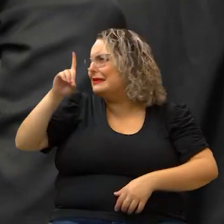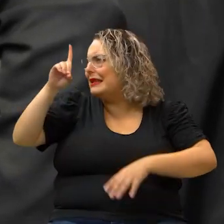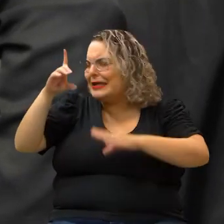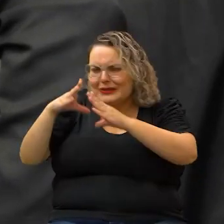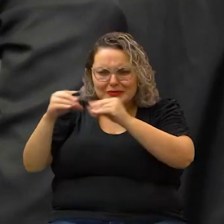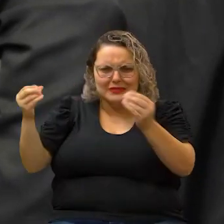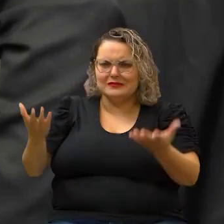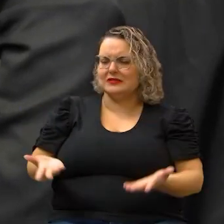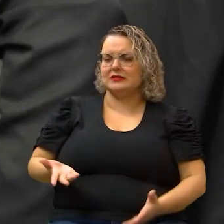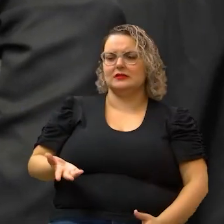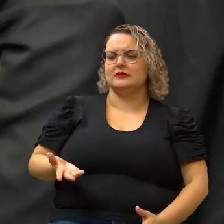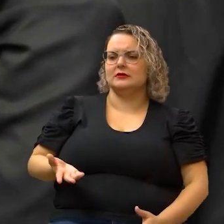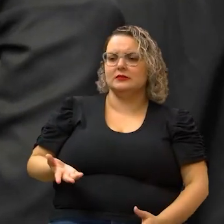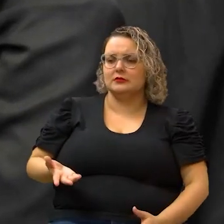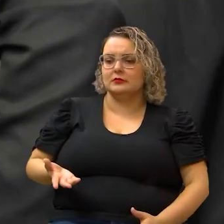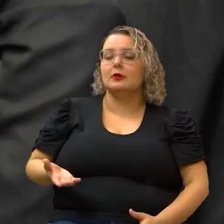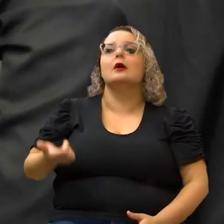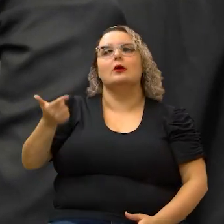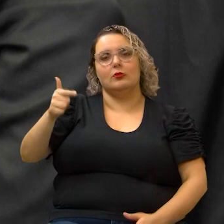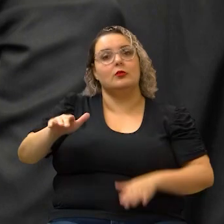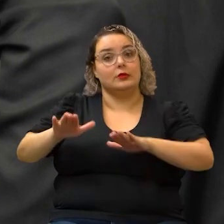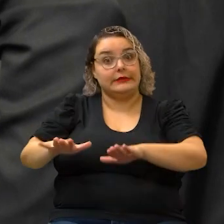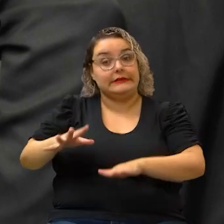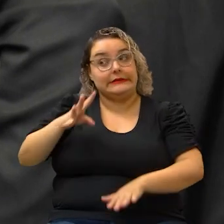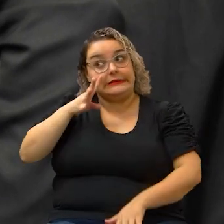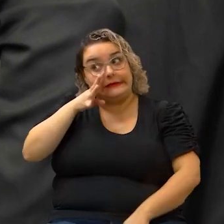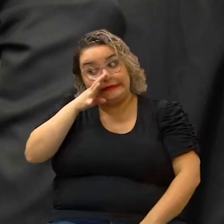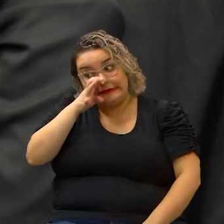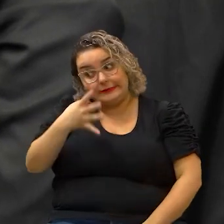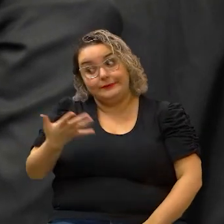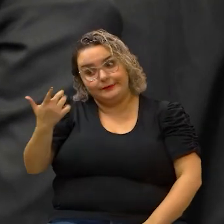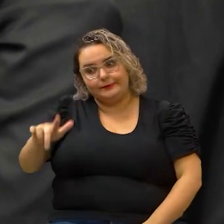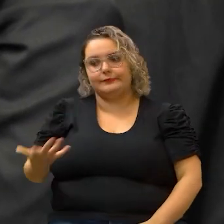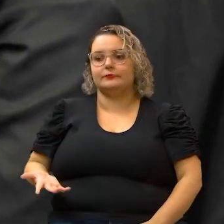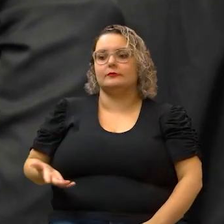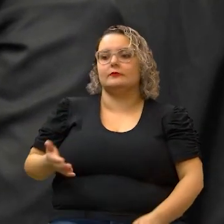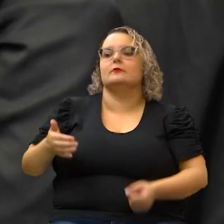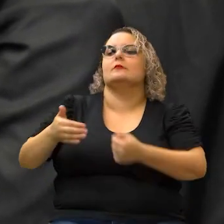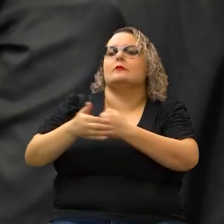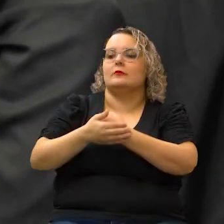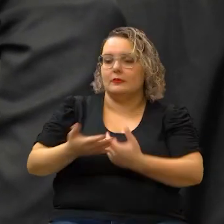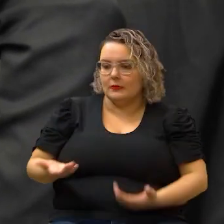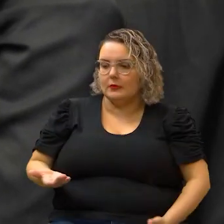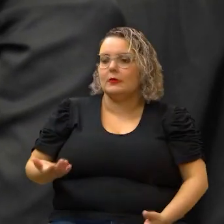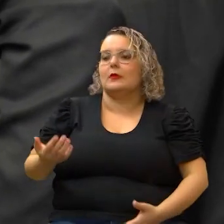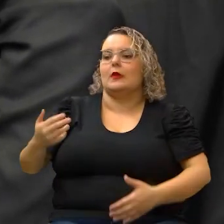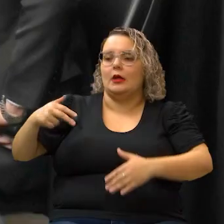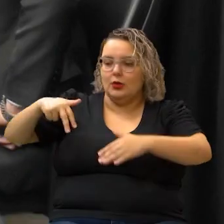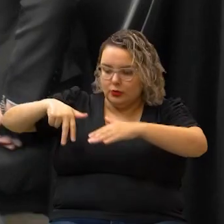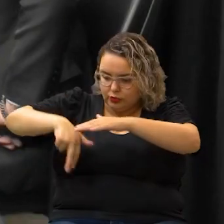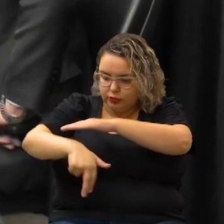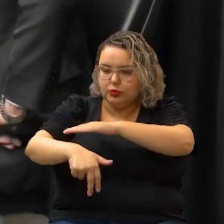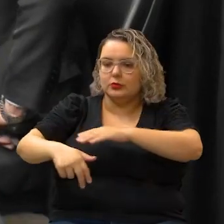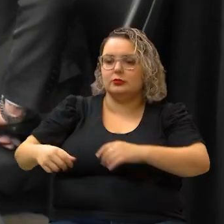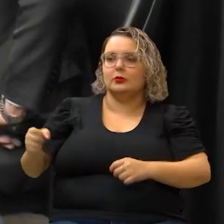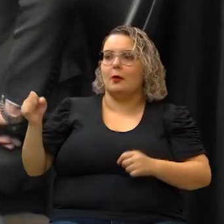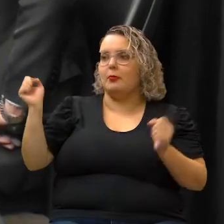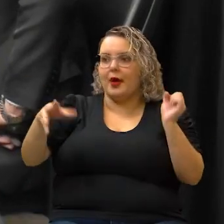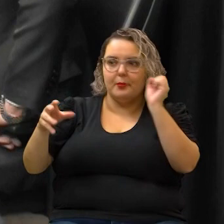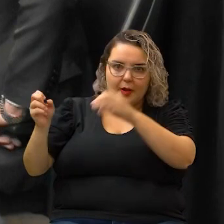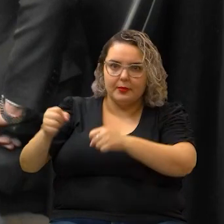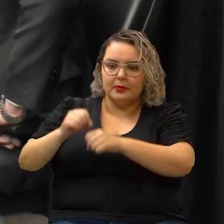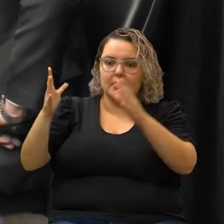ficar... mas mesmo assim eu fiquei, teimosia, né? Várias vezes eu precisei esconder com subterrâneos, com mas ataques. Lá no kibbutz também